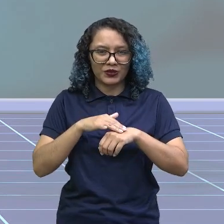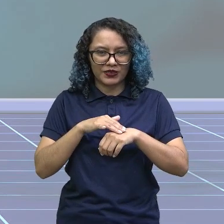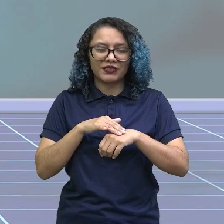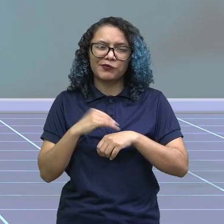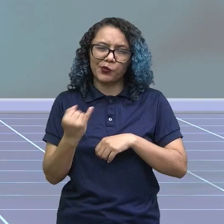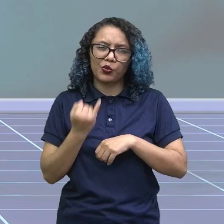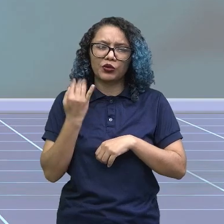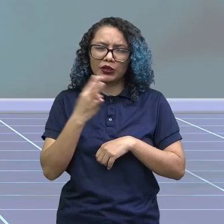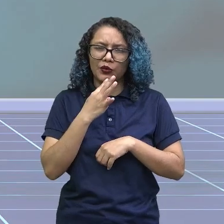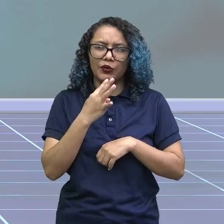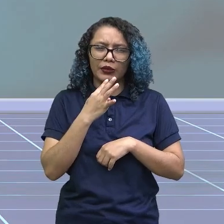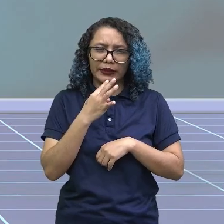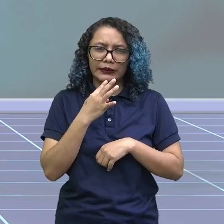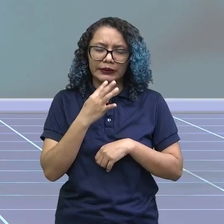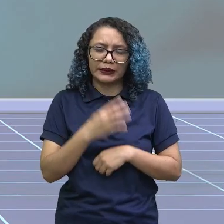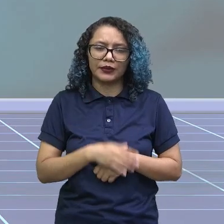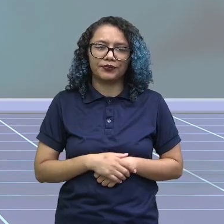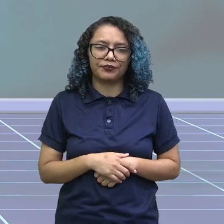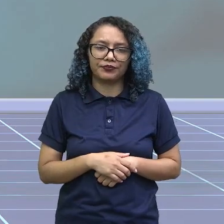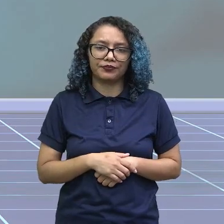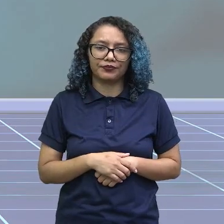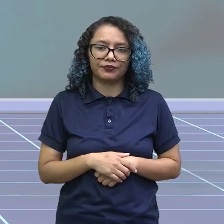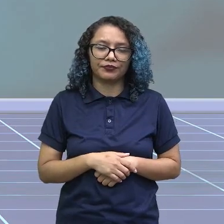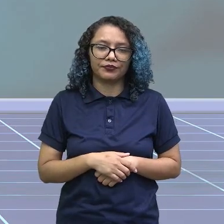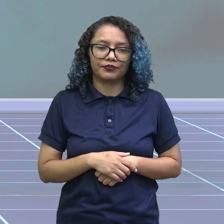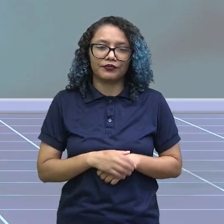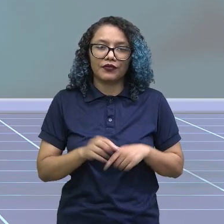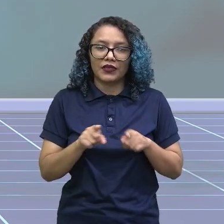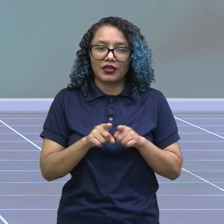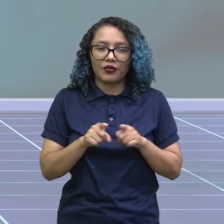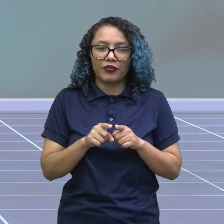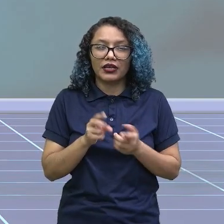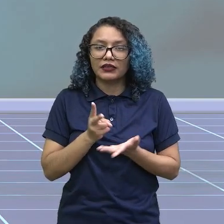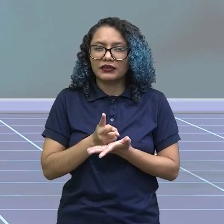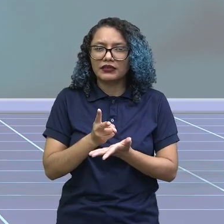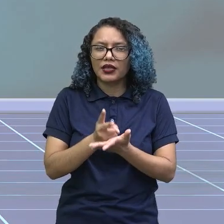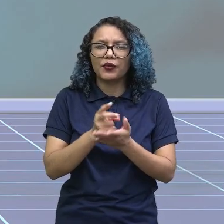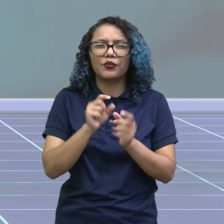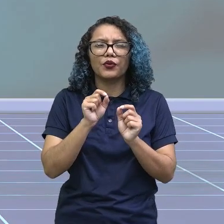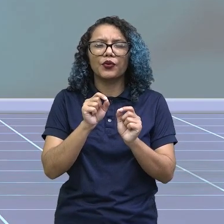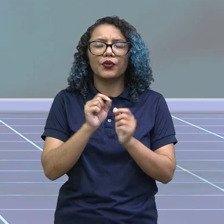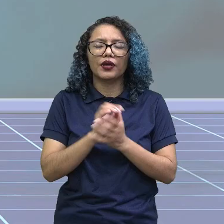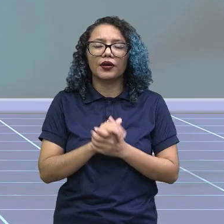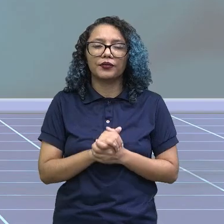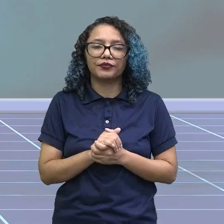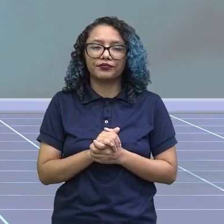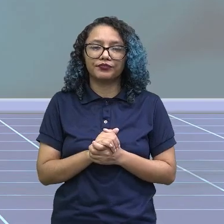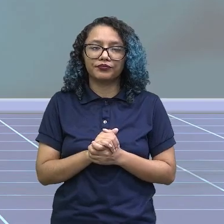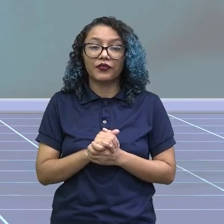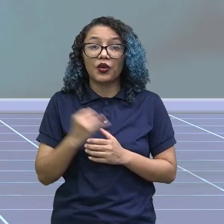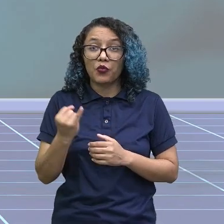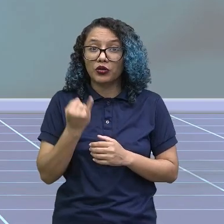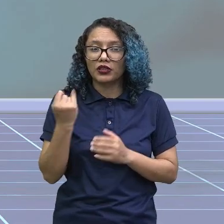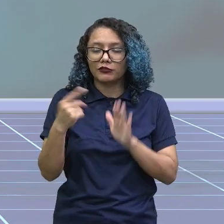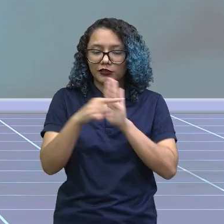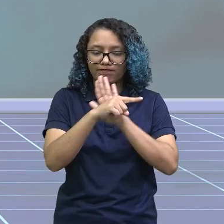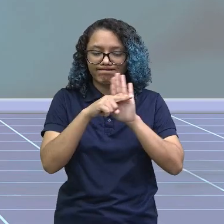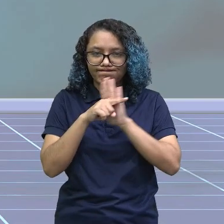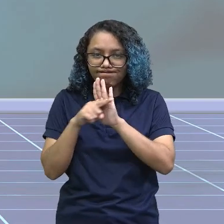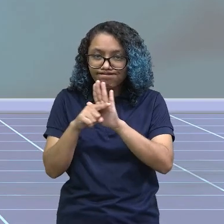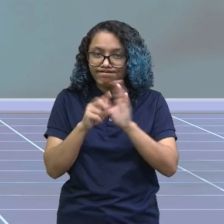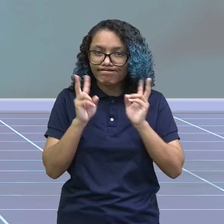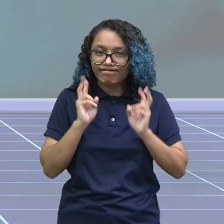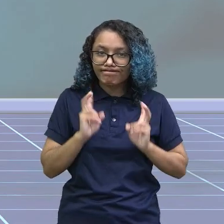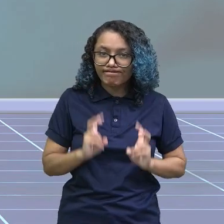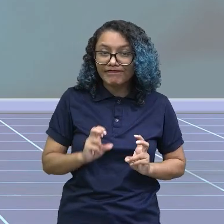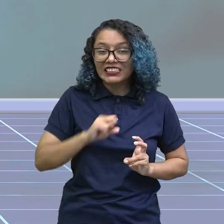importantes a gente conhecer, né? Então, é importante também a gente sempre ressaltar a importância de realizar exames, né? Se perceber